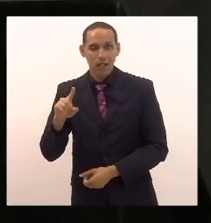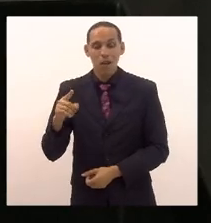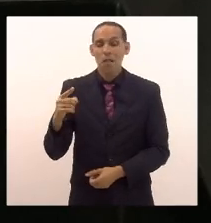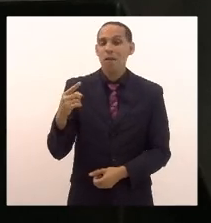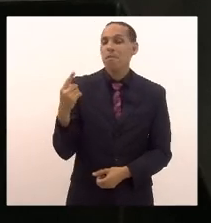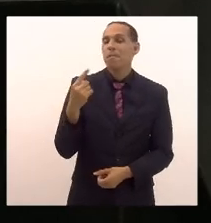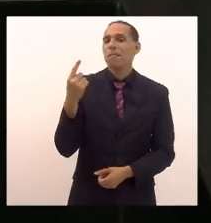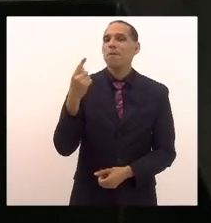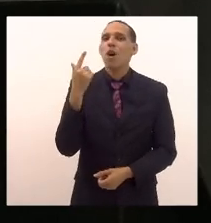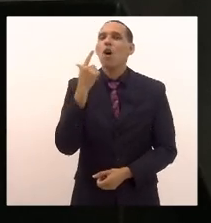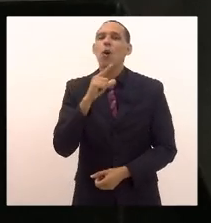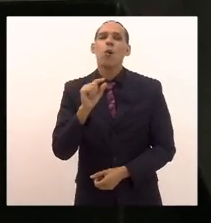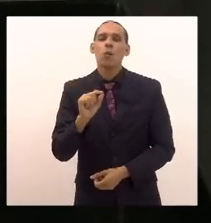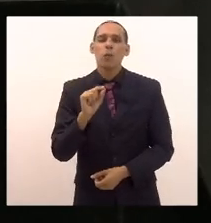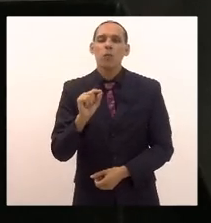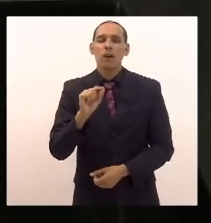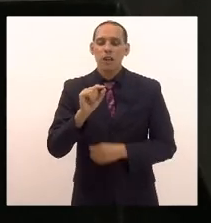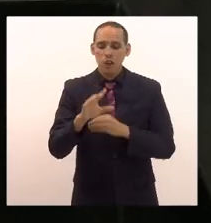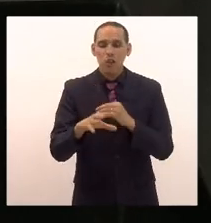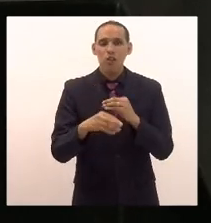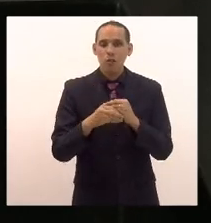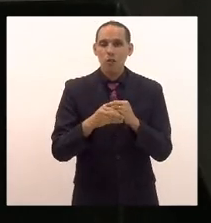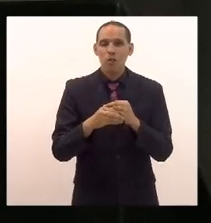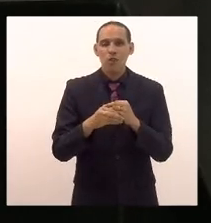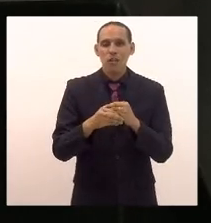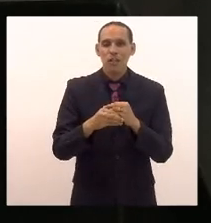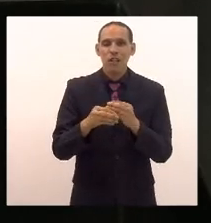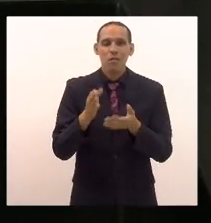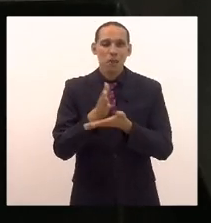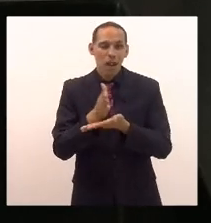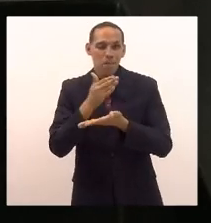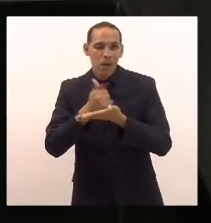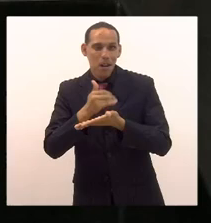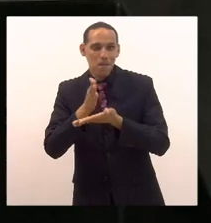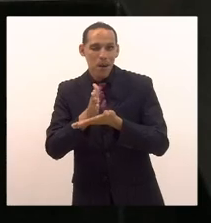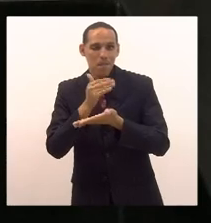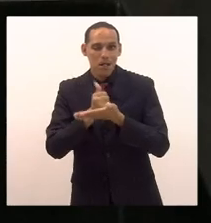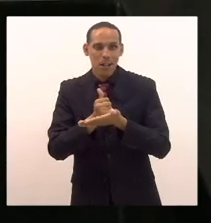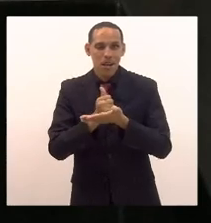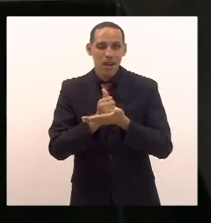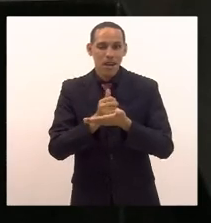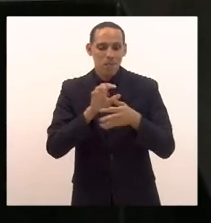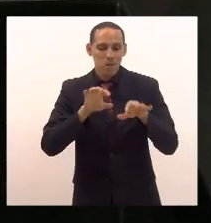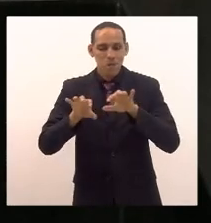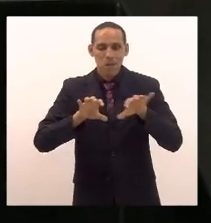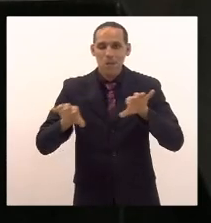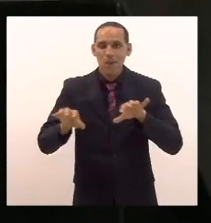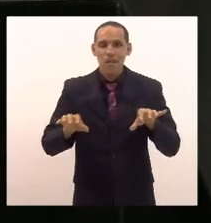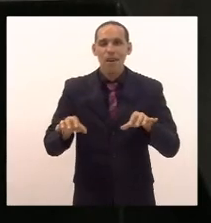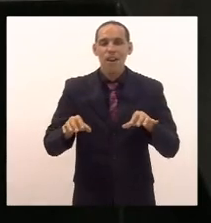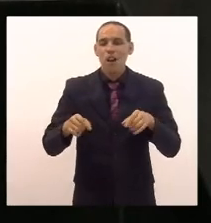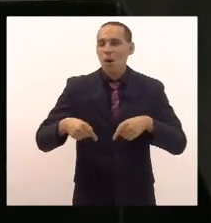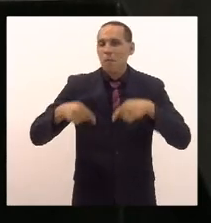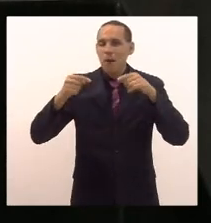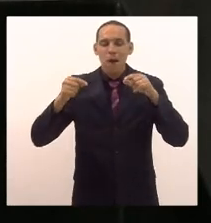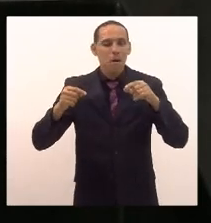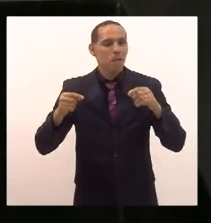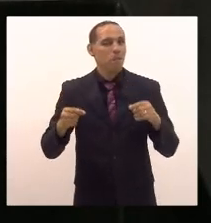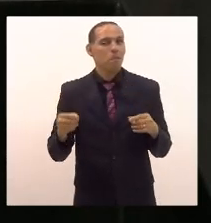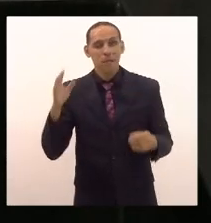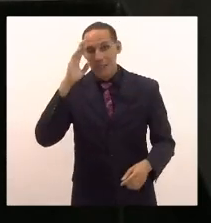da medida por incluir a divisão igualitária de Prêmios nas nas principais competições